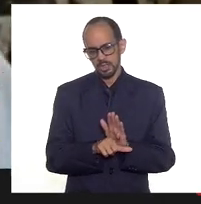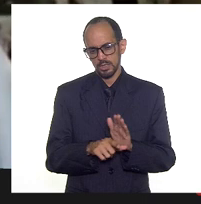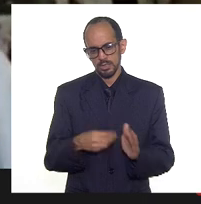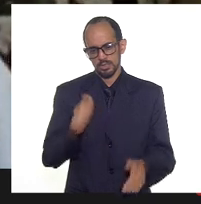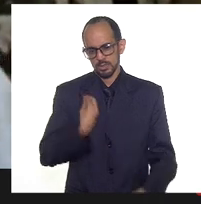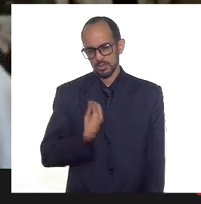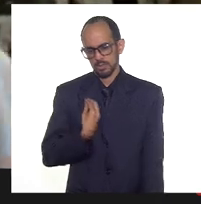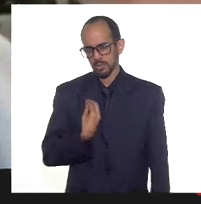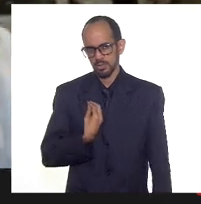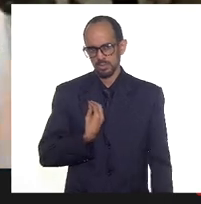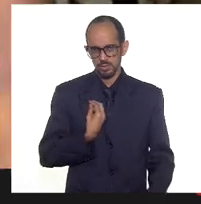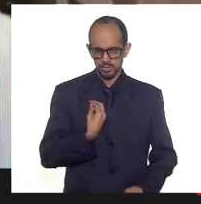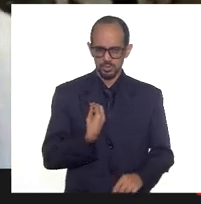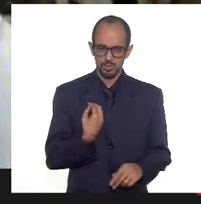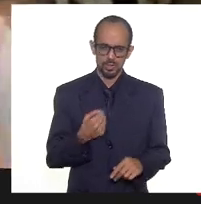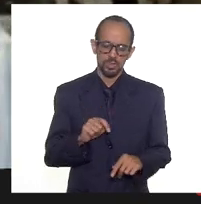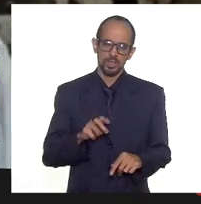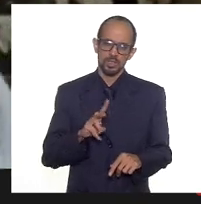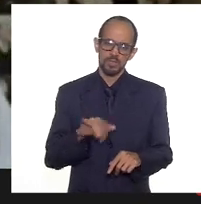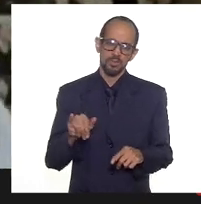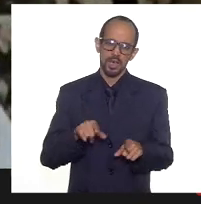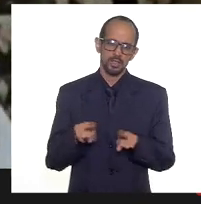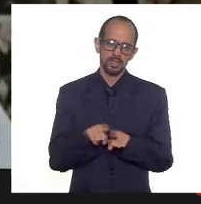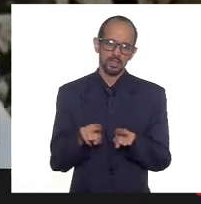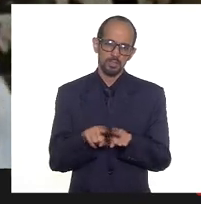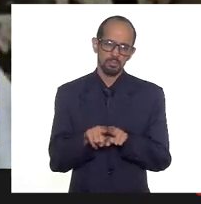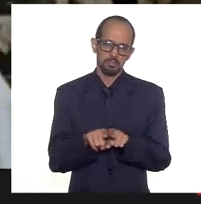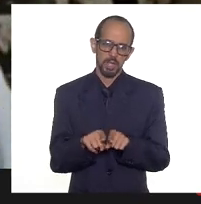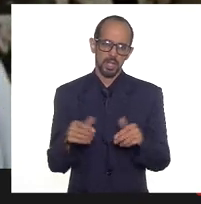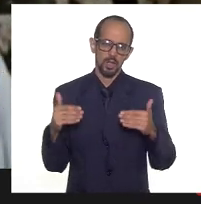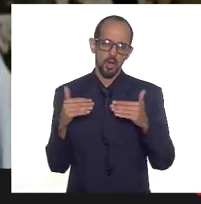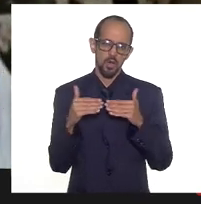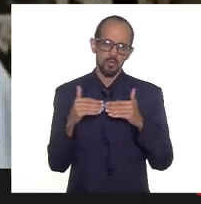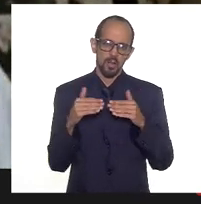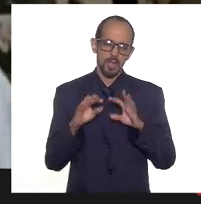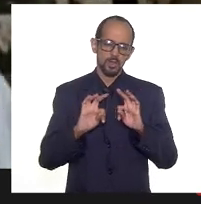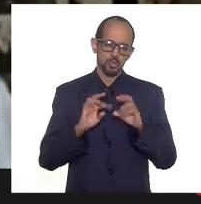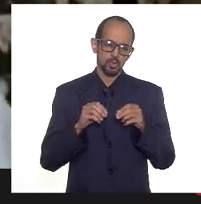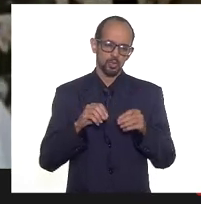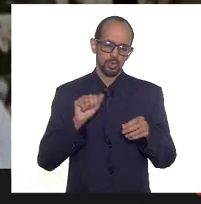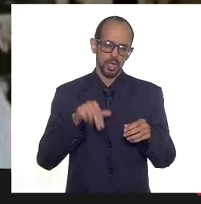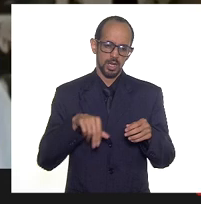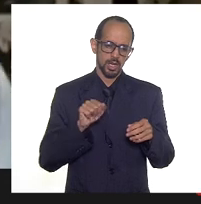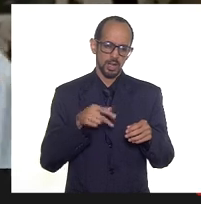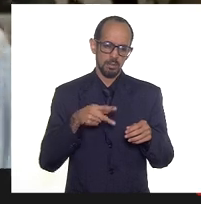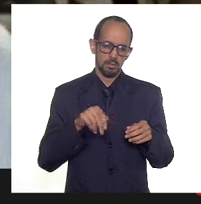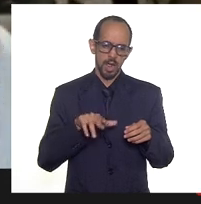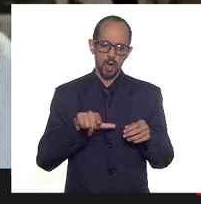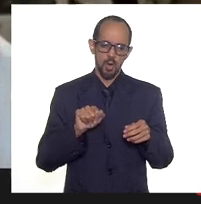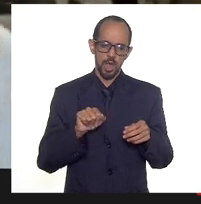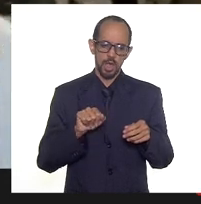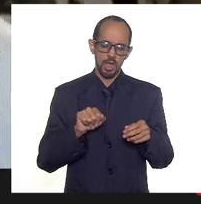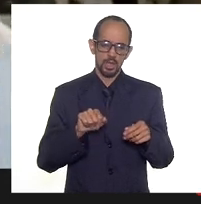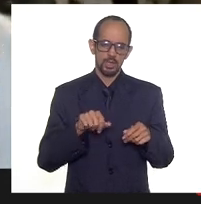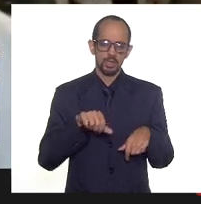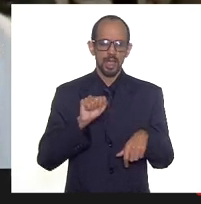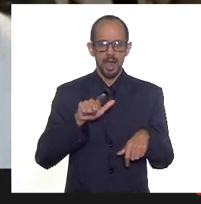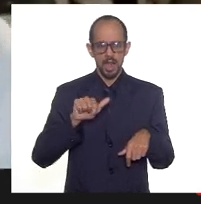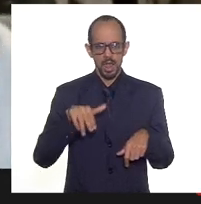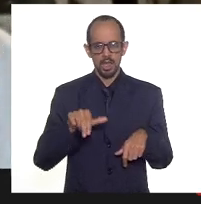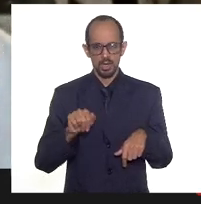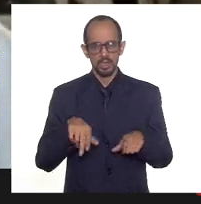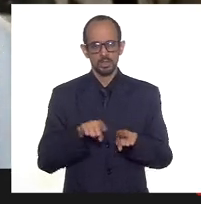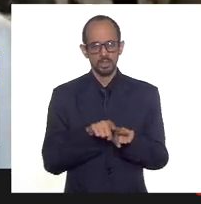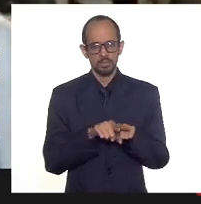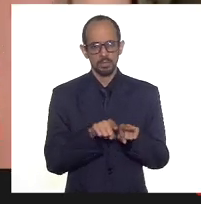que vão ao encontro, evidente, de tudo aquilo que a professora Ana Paula e a professora Lana Lage defendem. Todos nós defendemos,